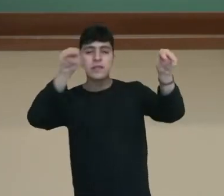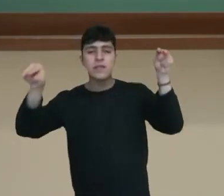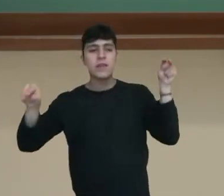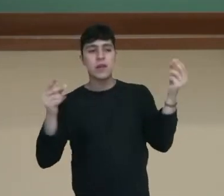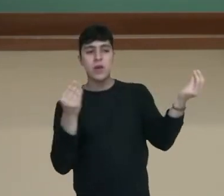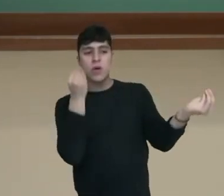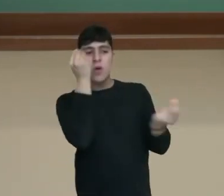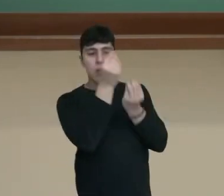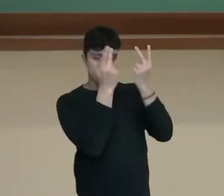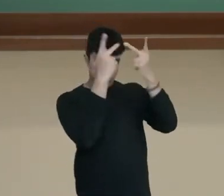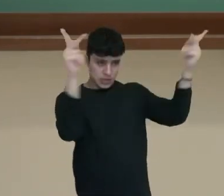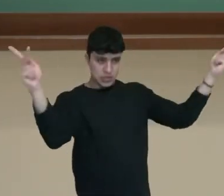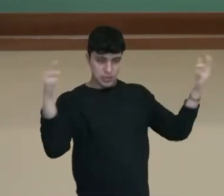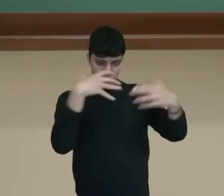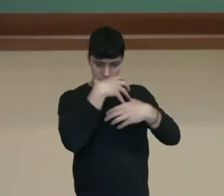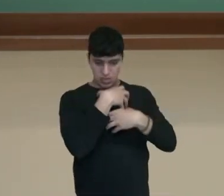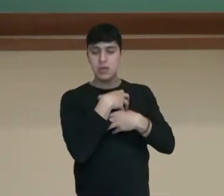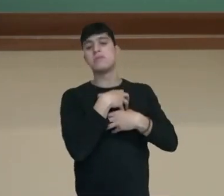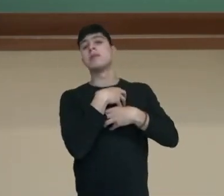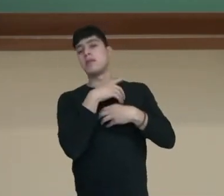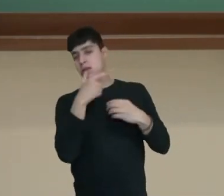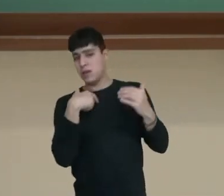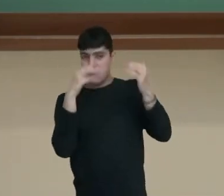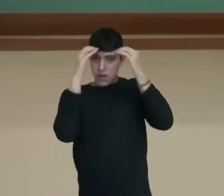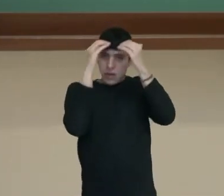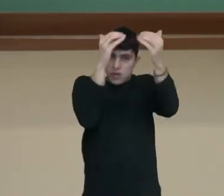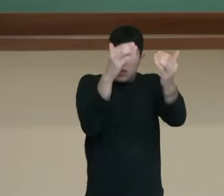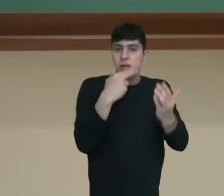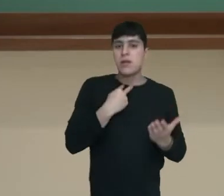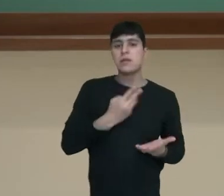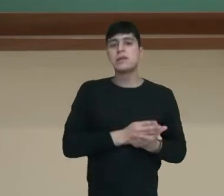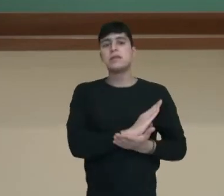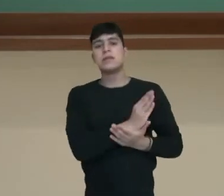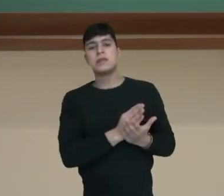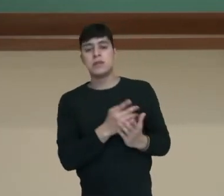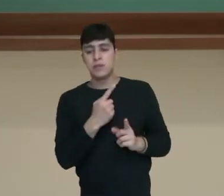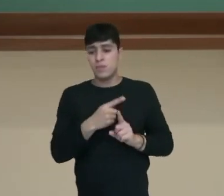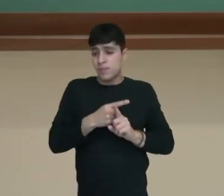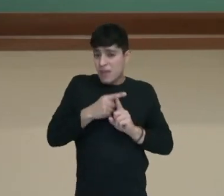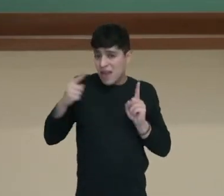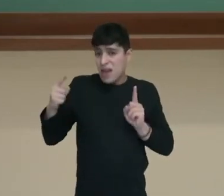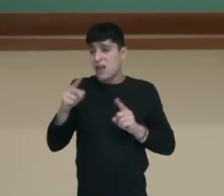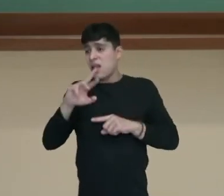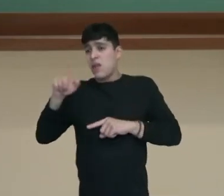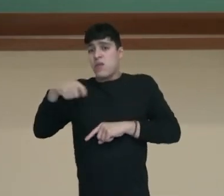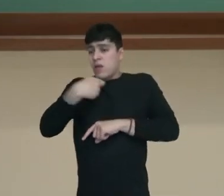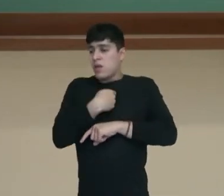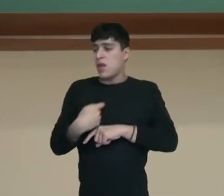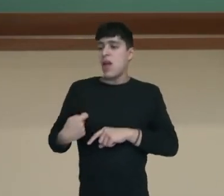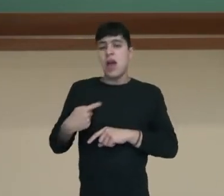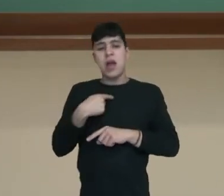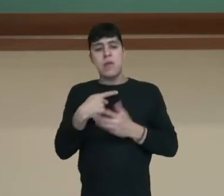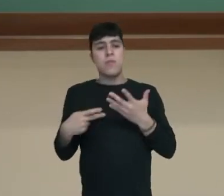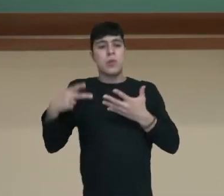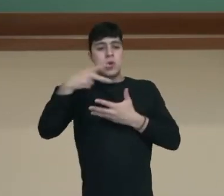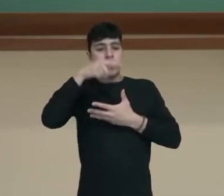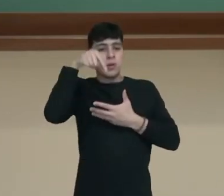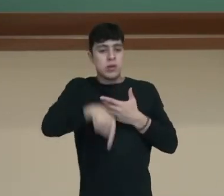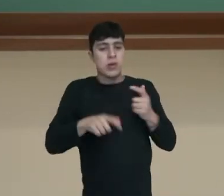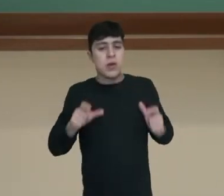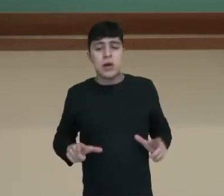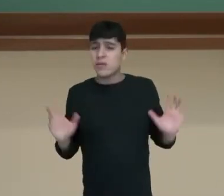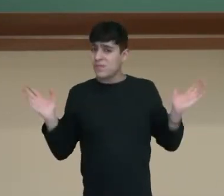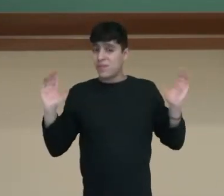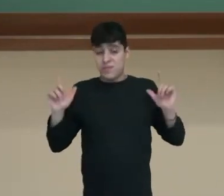que atrapalhem os outros, porque eu não tenho preferência, né, em relação aos outros naquele lugar. É um